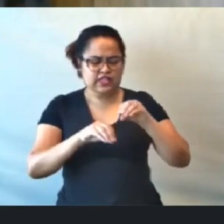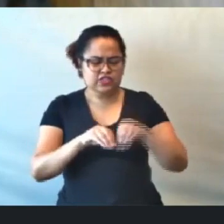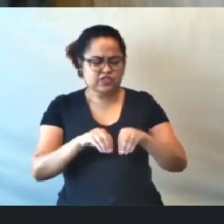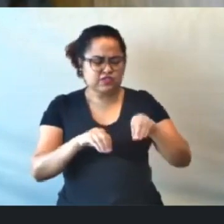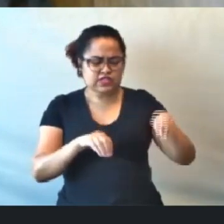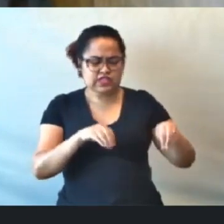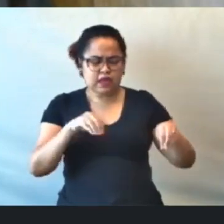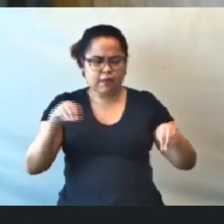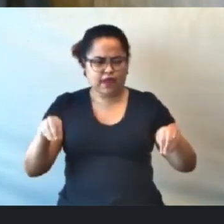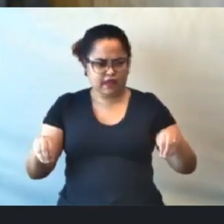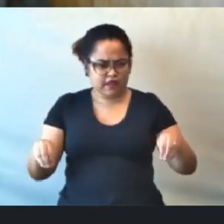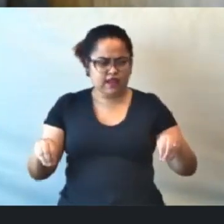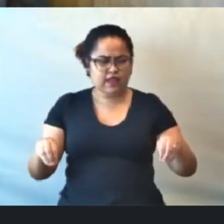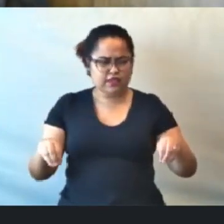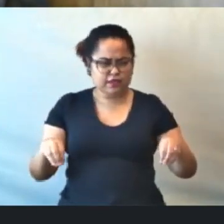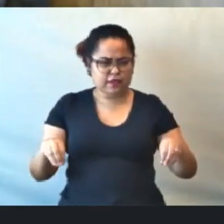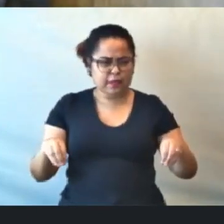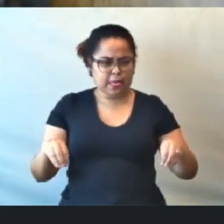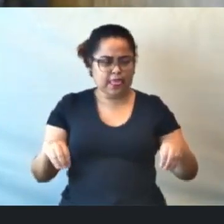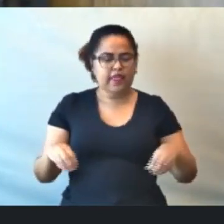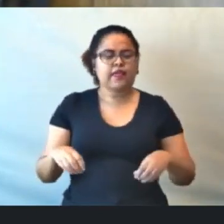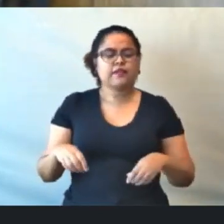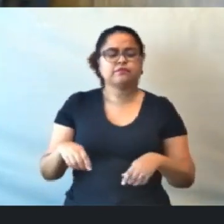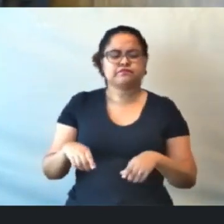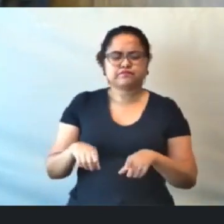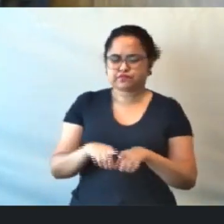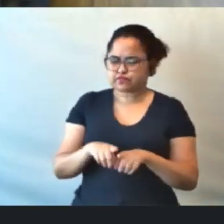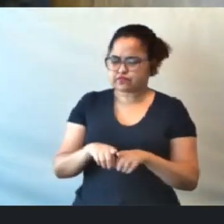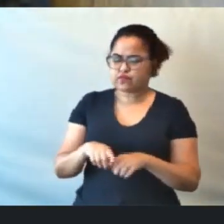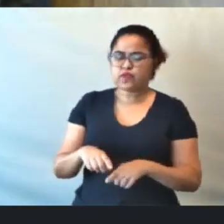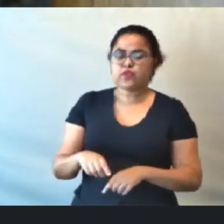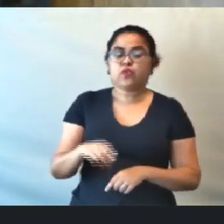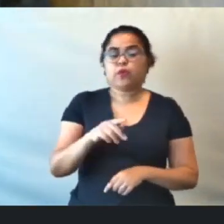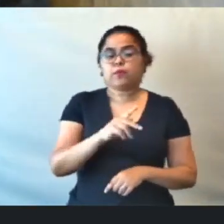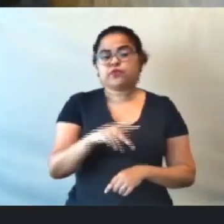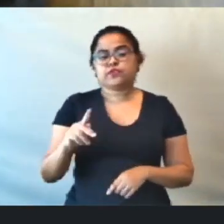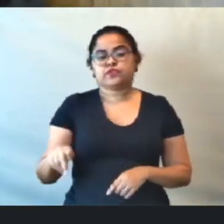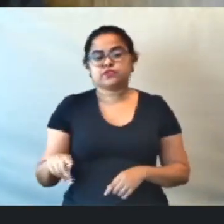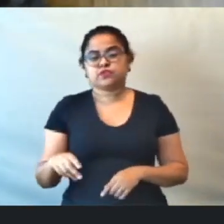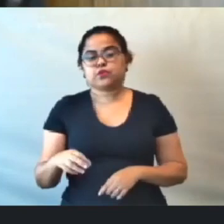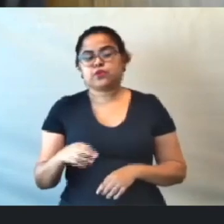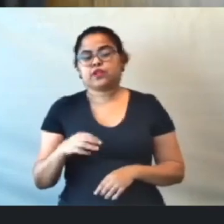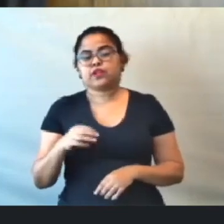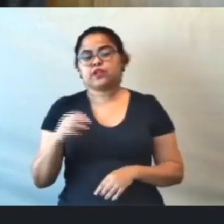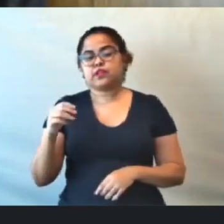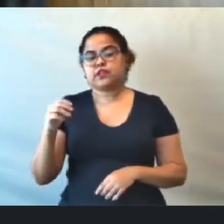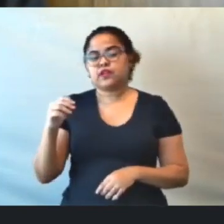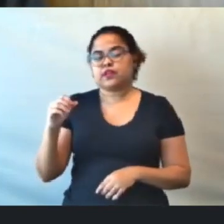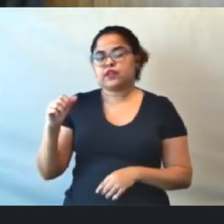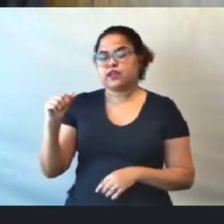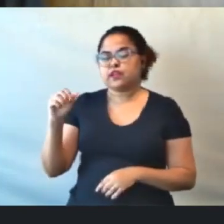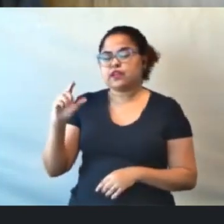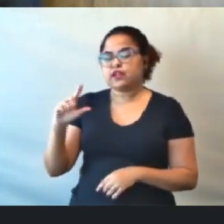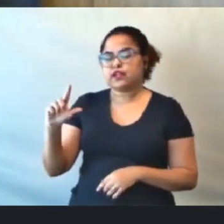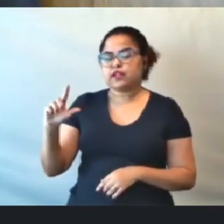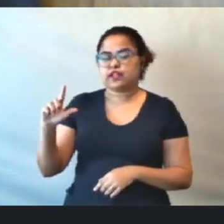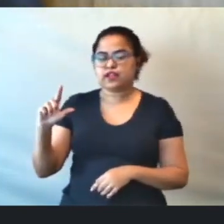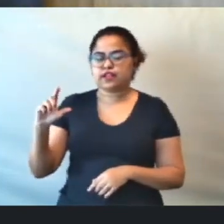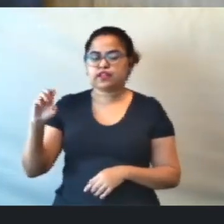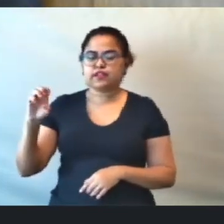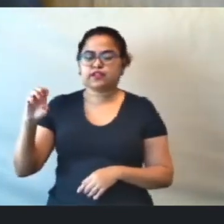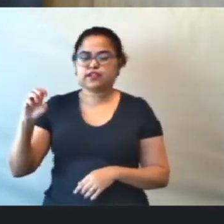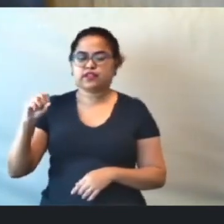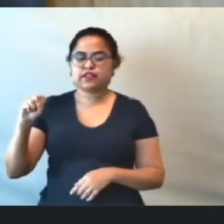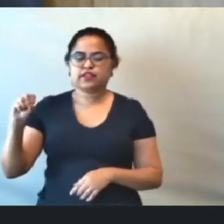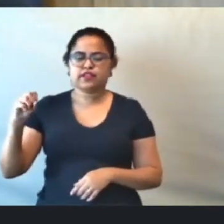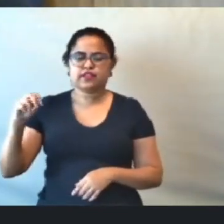Alessandra mencionou, é necessário fazer estudos que permitam, ensaios